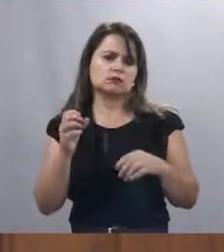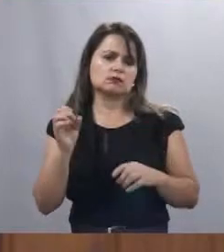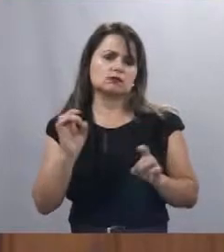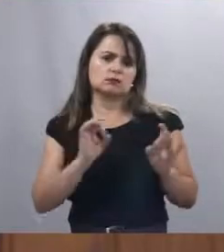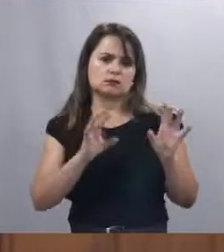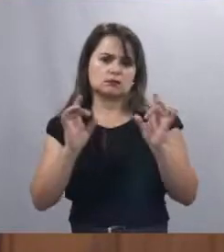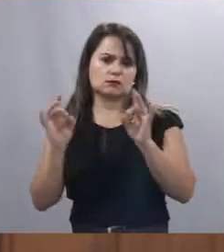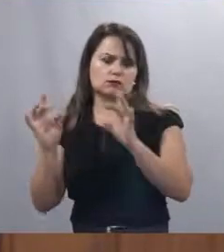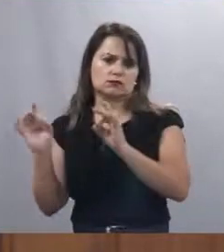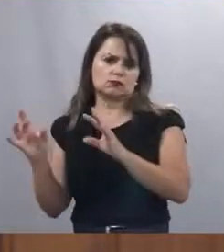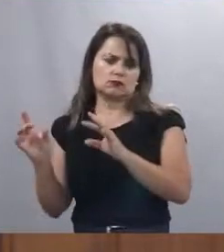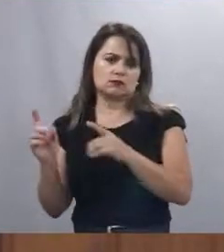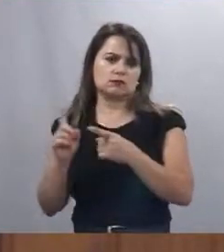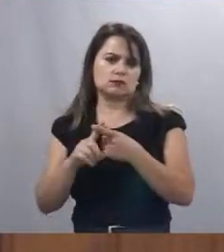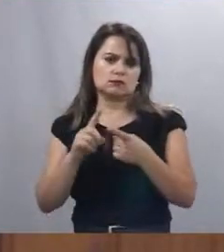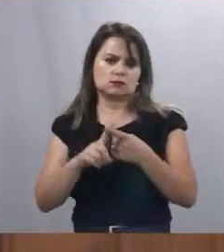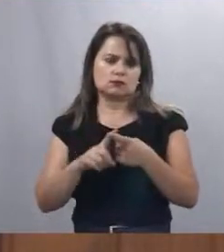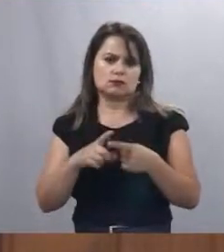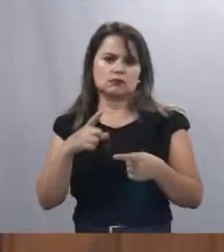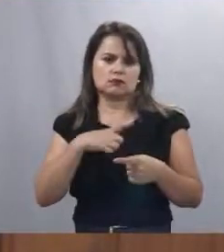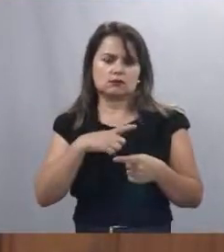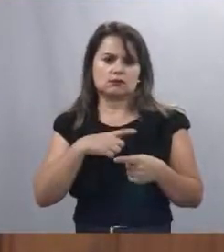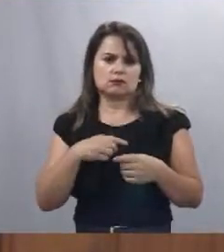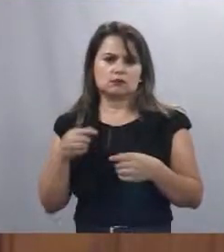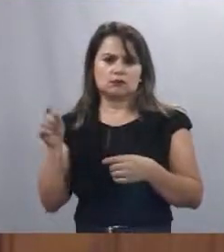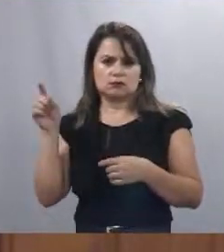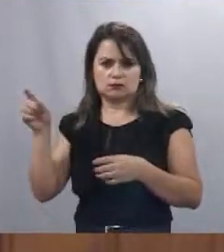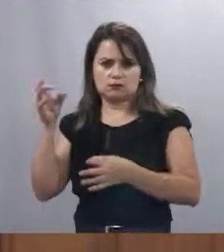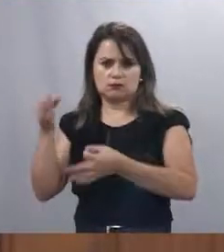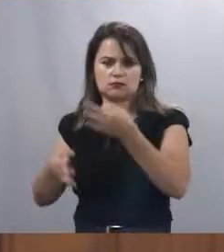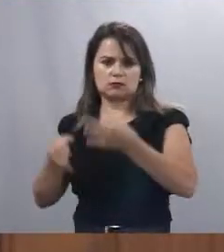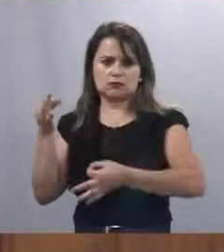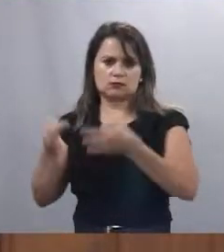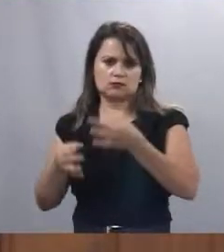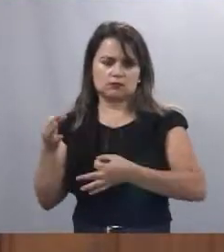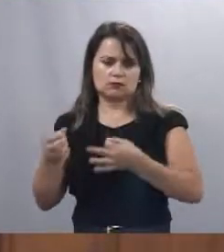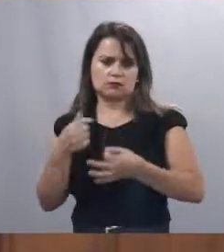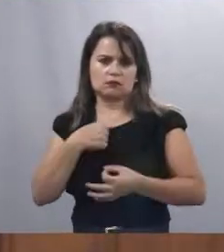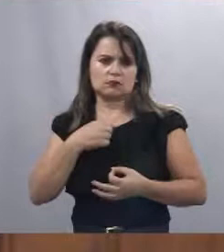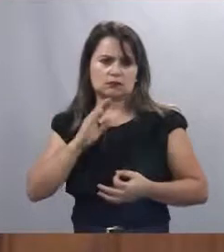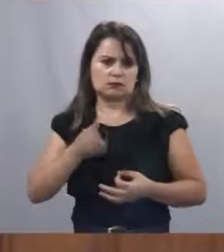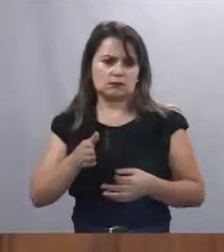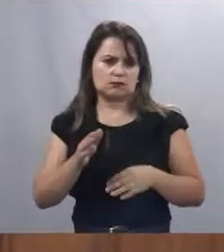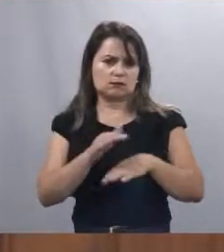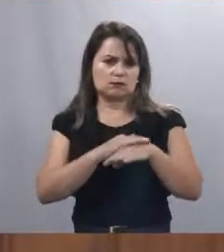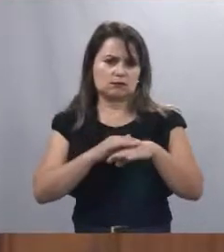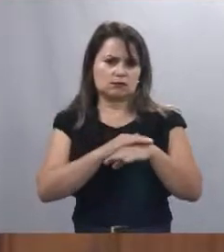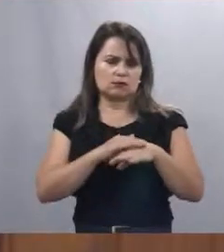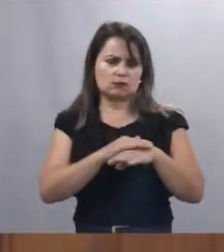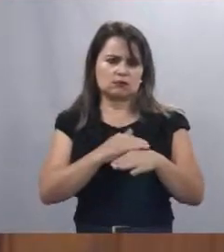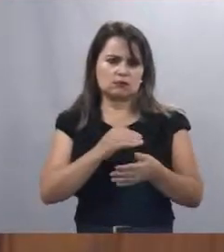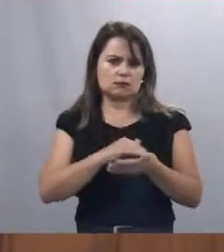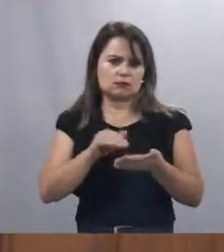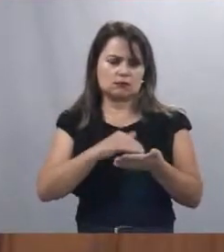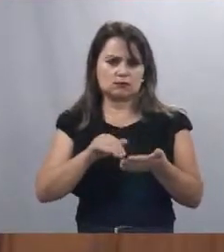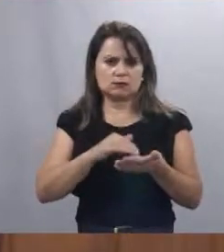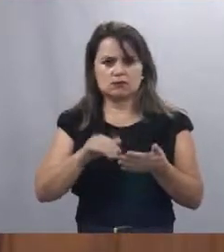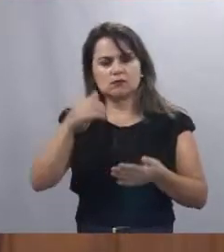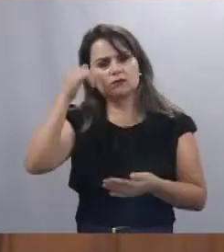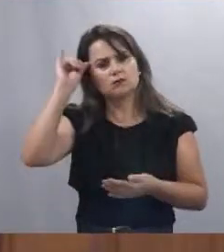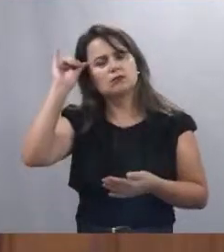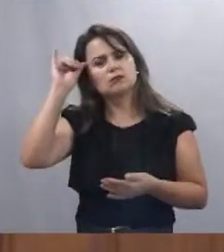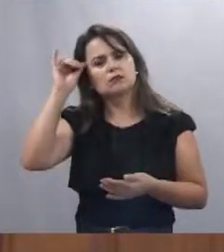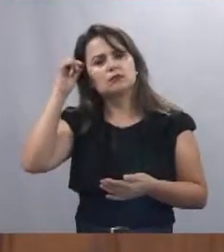ação, ele está sob júdice, e hoje eu estive falando com o secretário da Fazenda, e é um requerimento